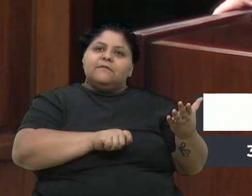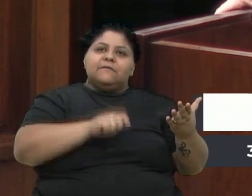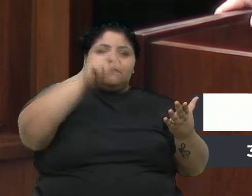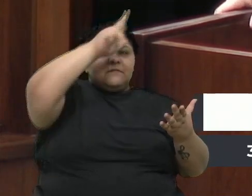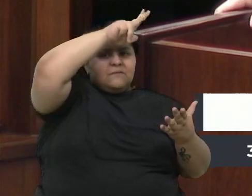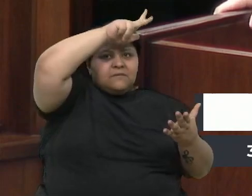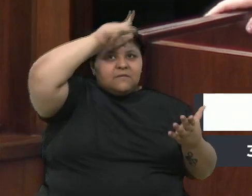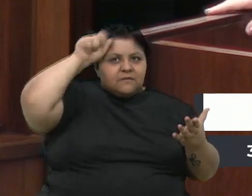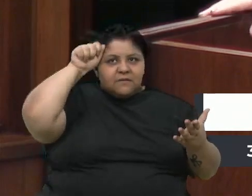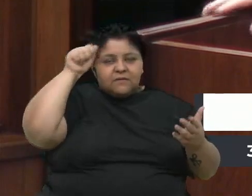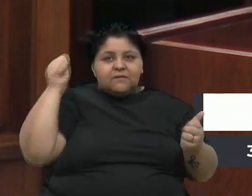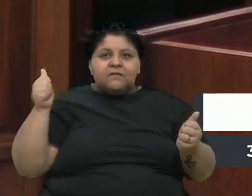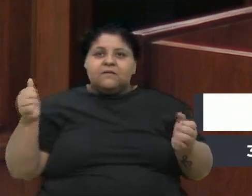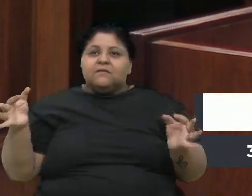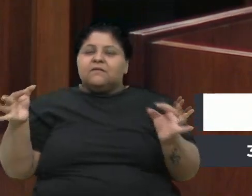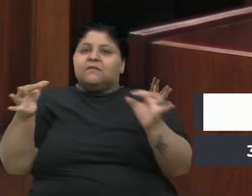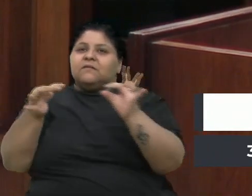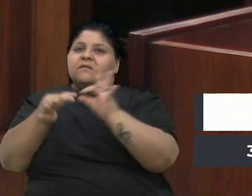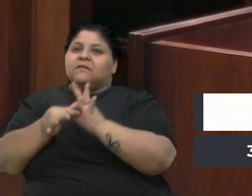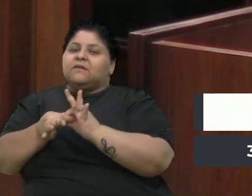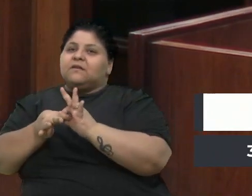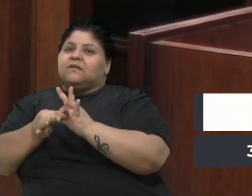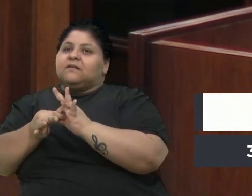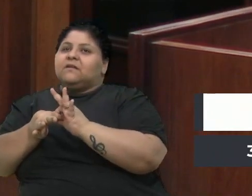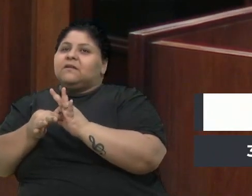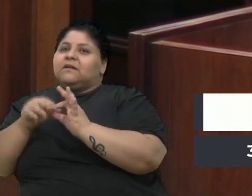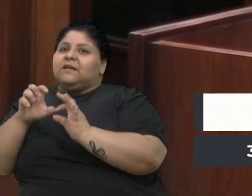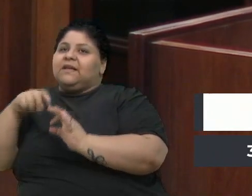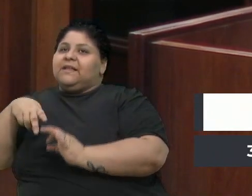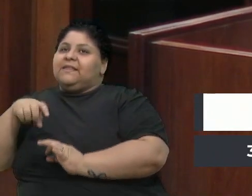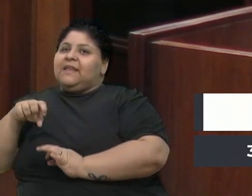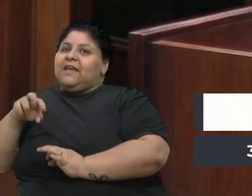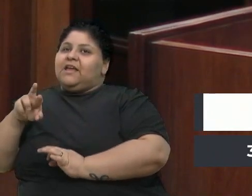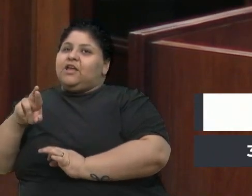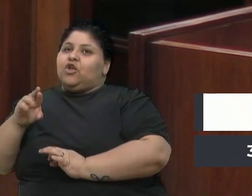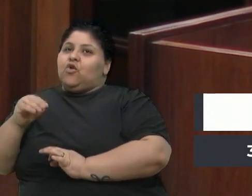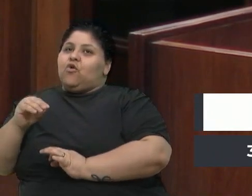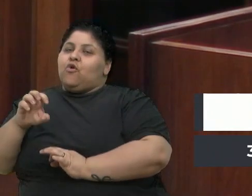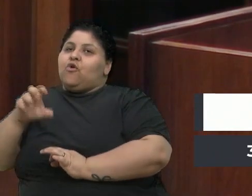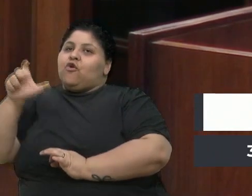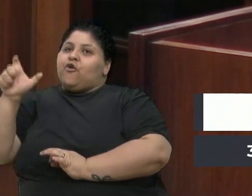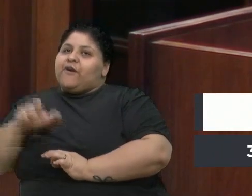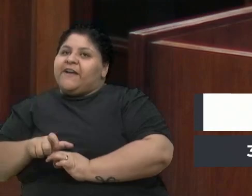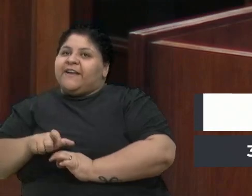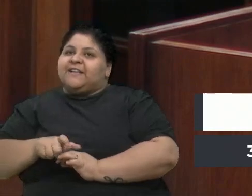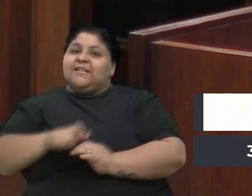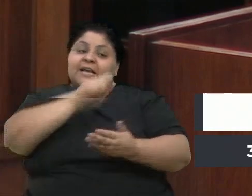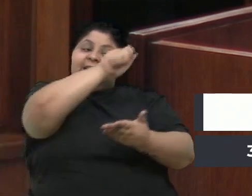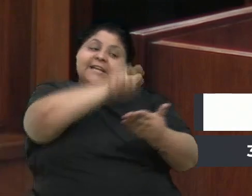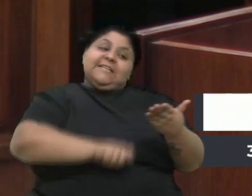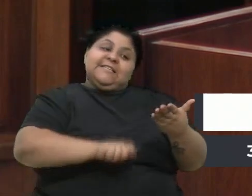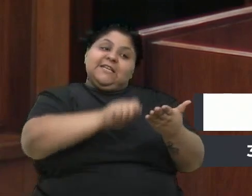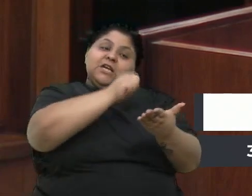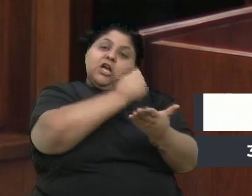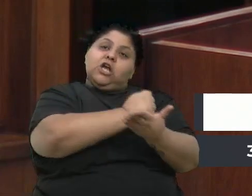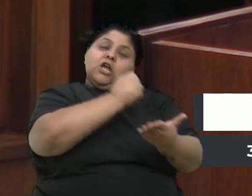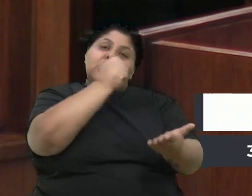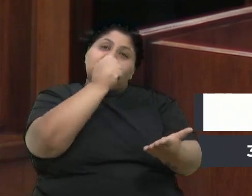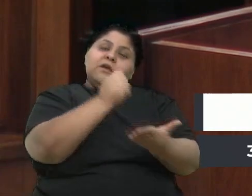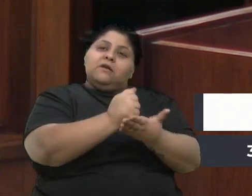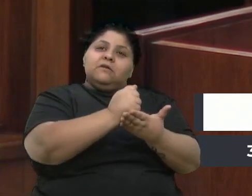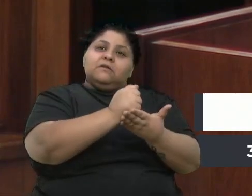Prefeitura e a companhia Enel X, que assinaram um contrato que viabiliza a primeira